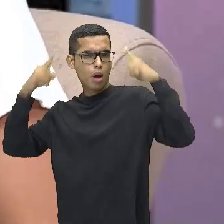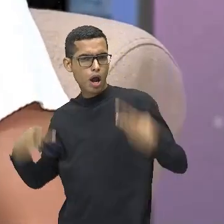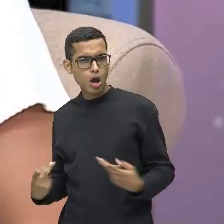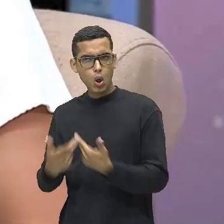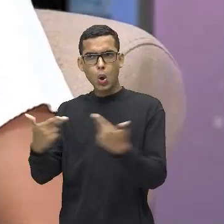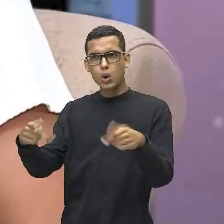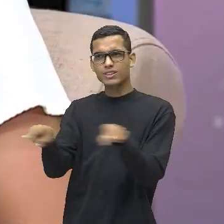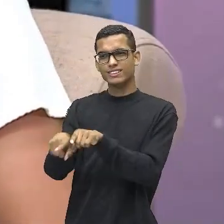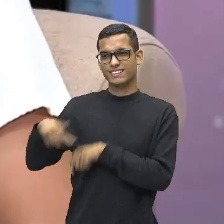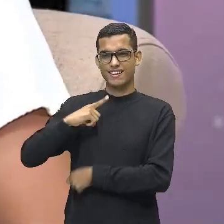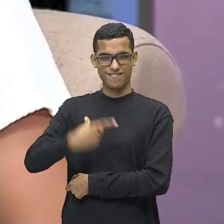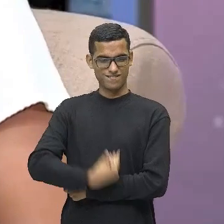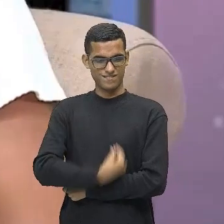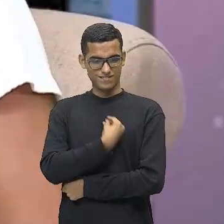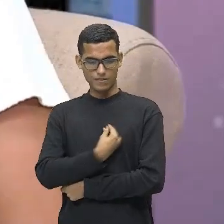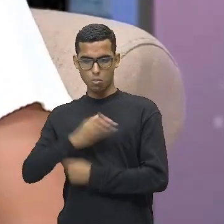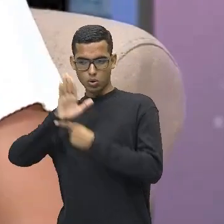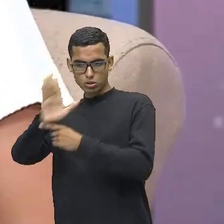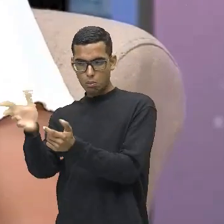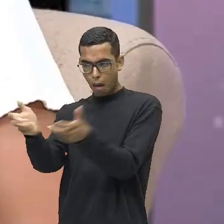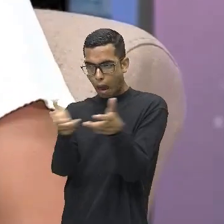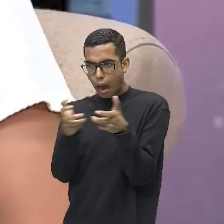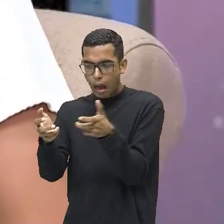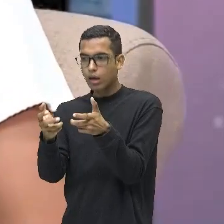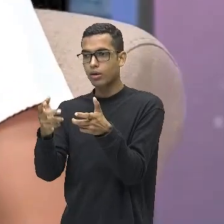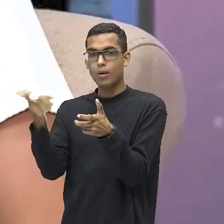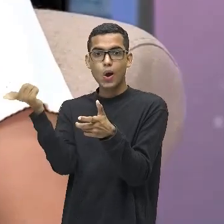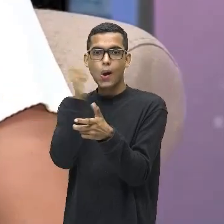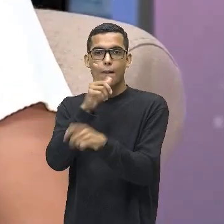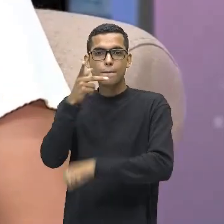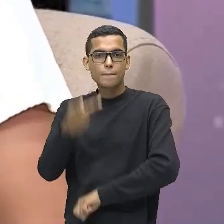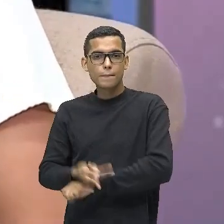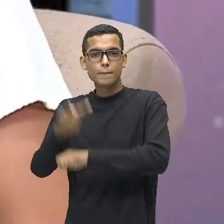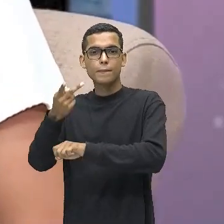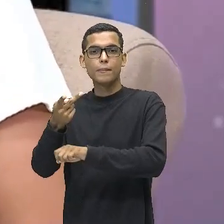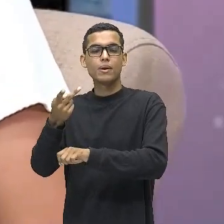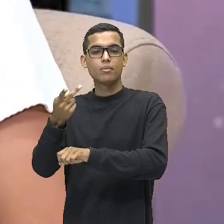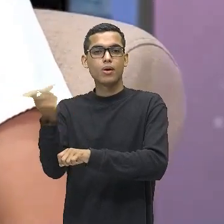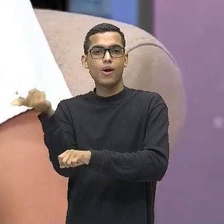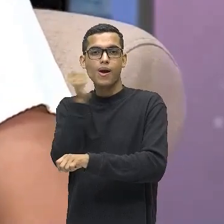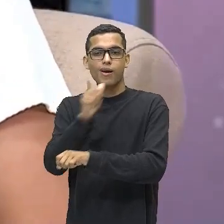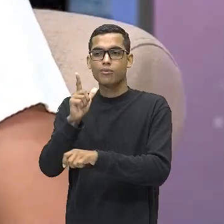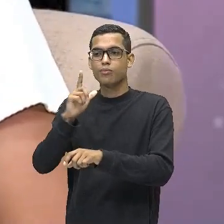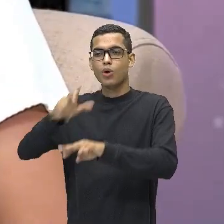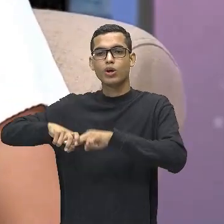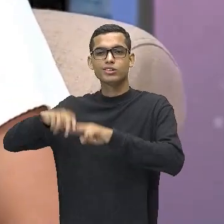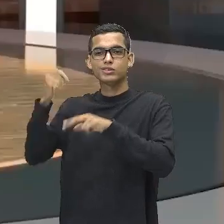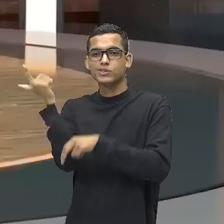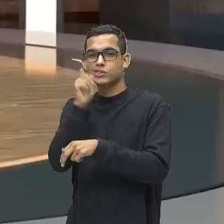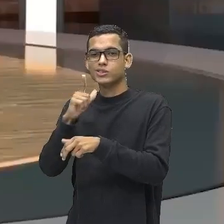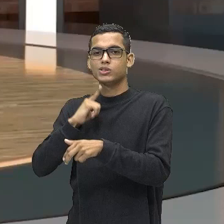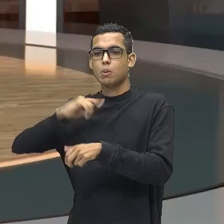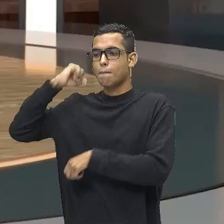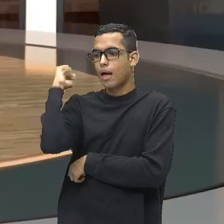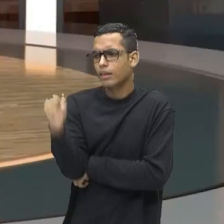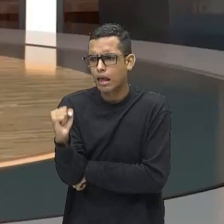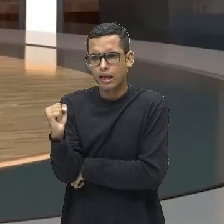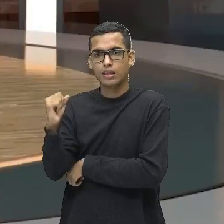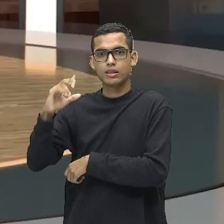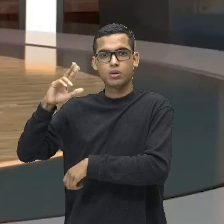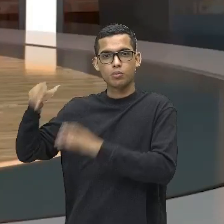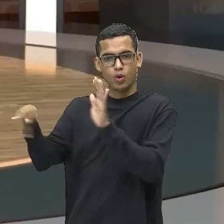menos premiar, pontuar por matar. Por quê? Porque isso ensina as crianças a